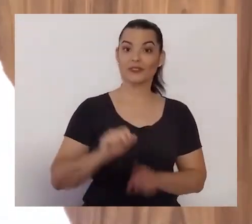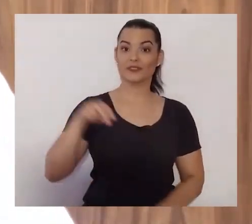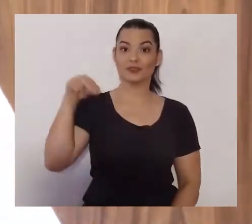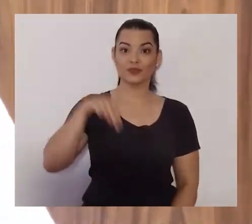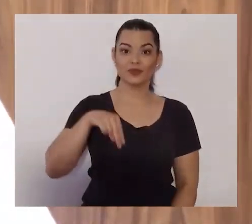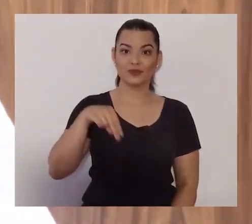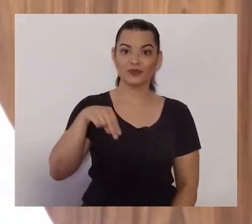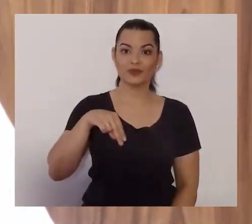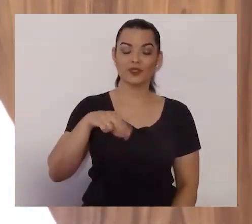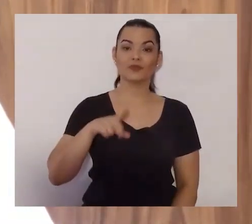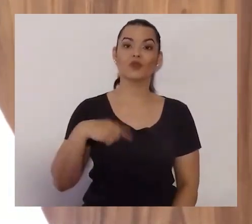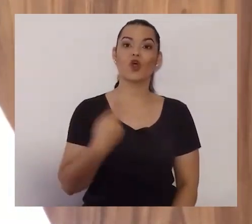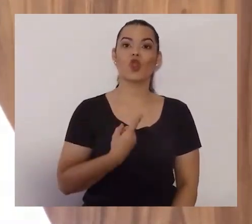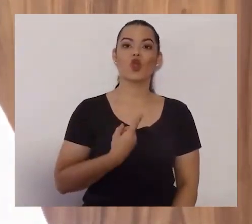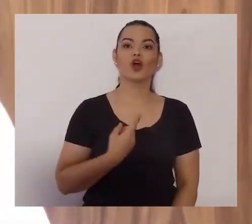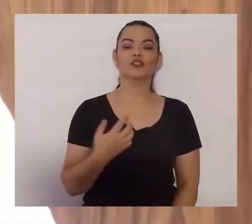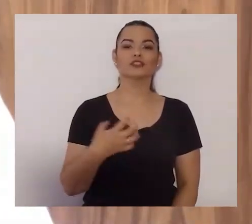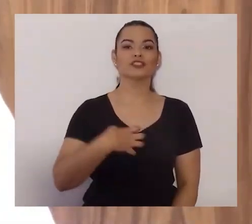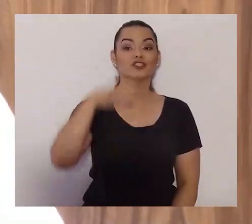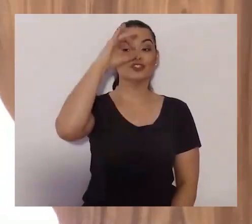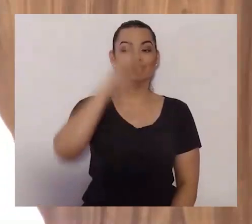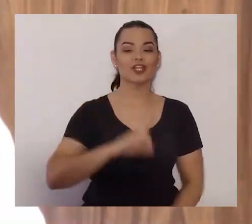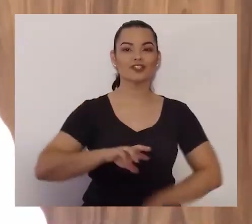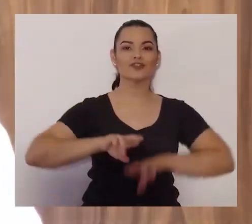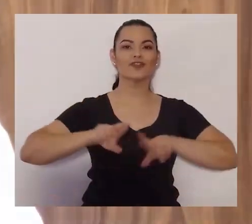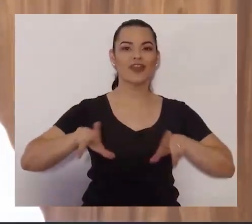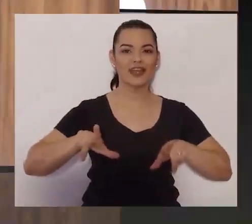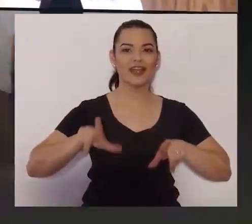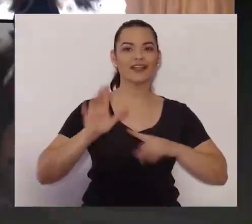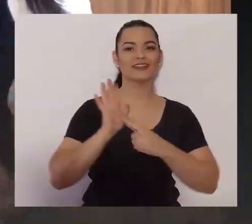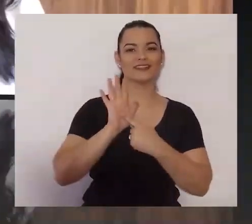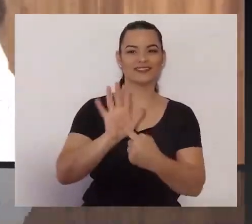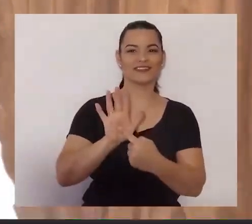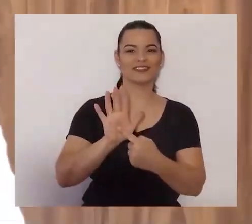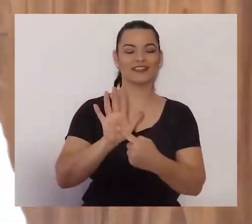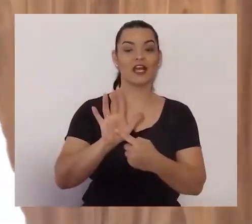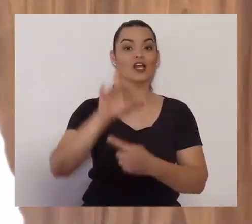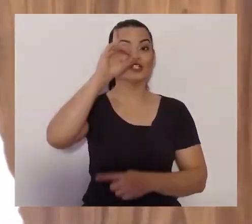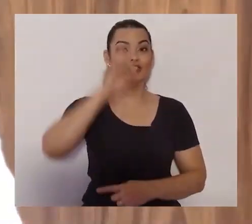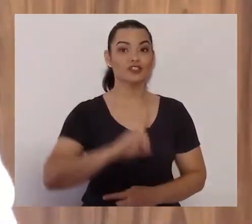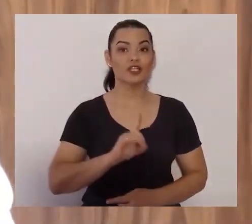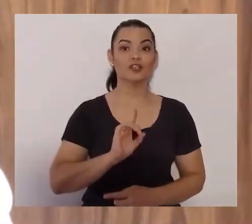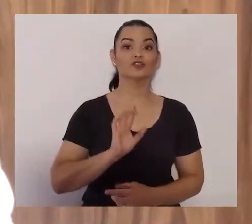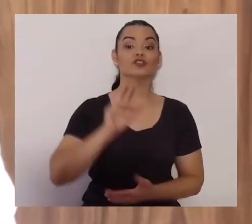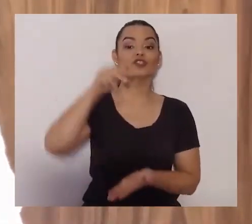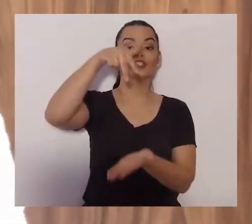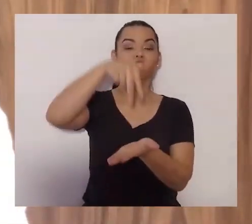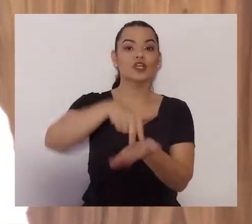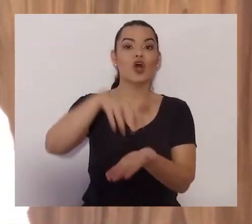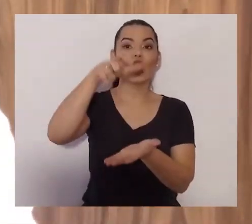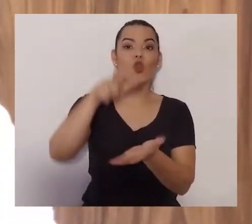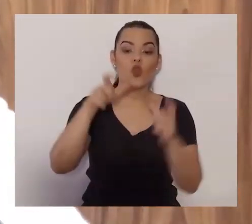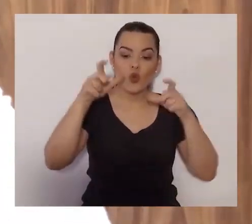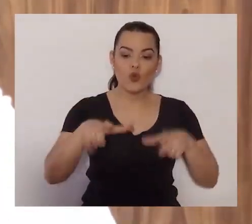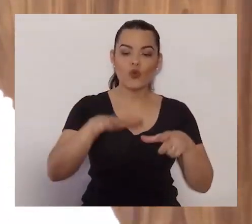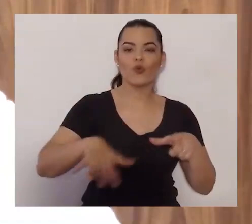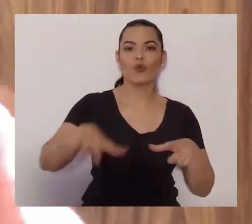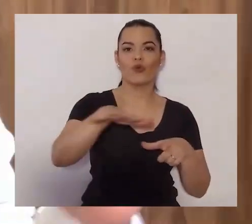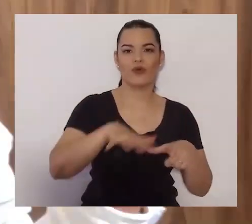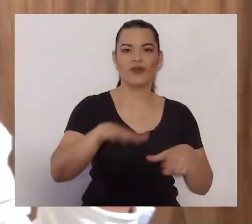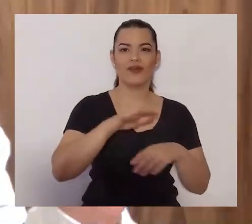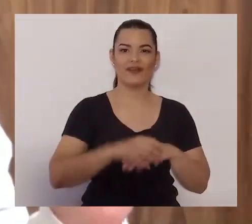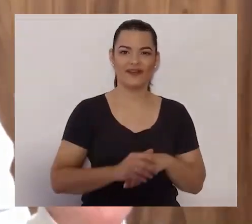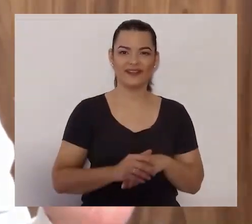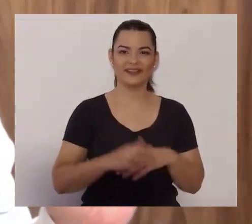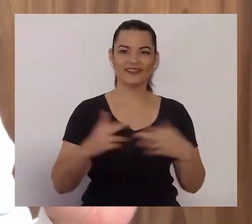direito, é o direito de ocupar espaços físicos e decisórios. Eu quero avisar para vocês que o programa de hoje está